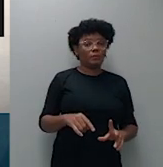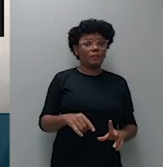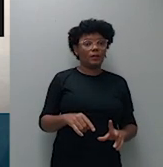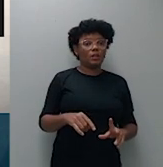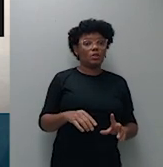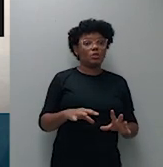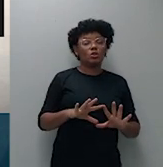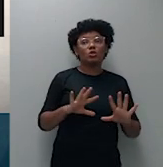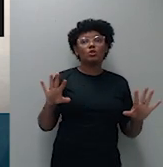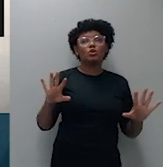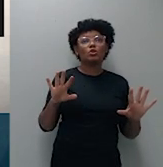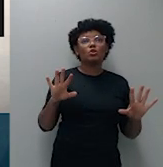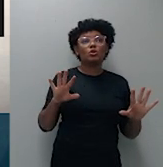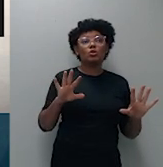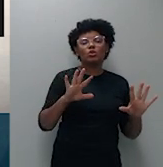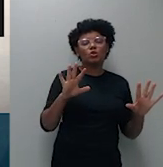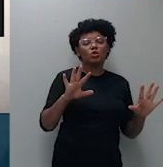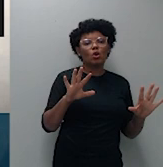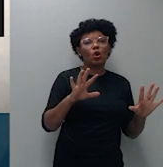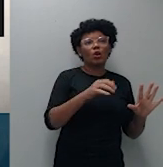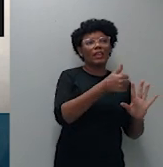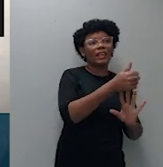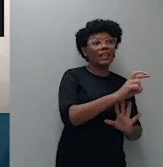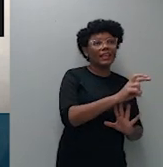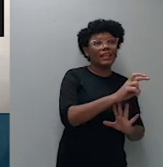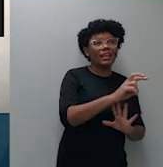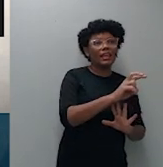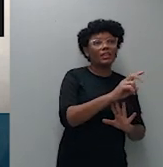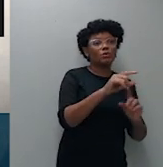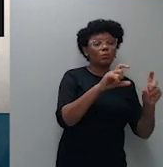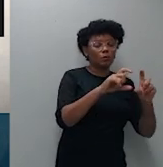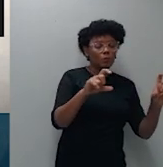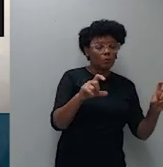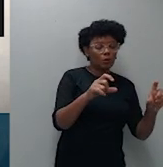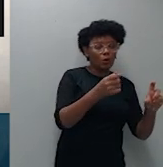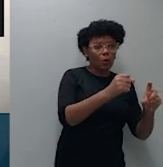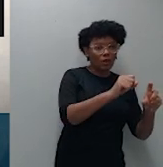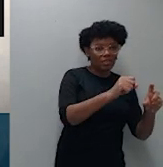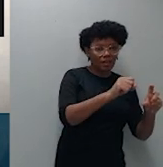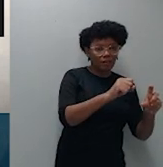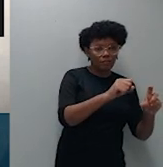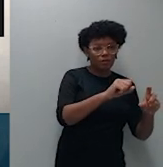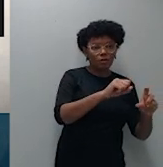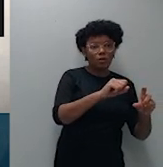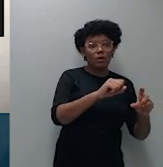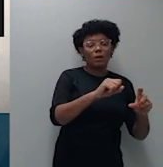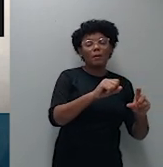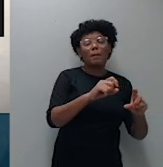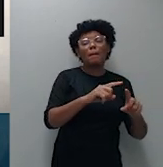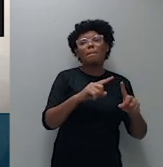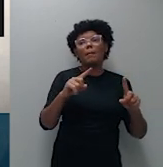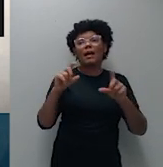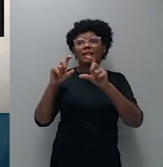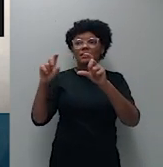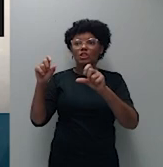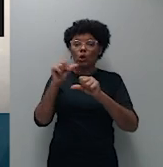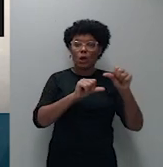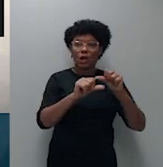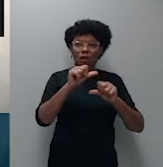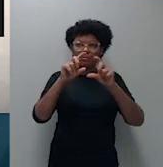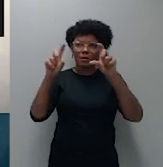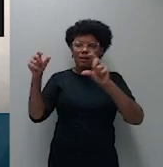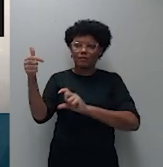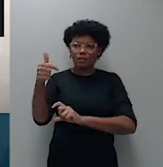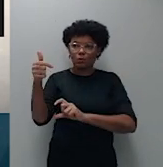passou do critério nós não estamos com base no parágrafo 8º ano nós estamos fazendo pelo Parágrafo